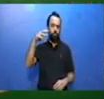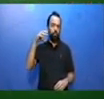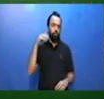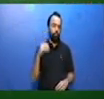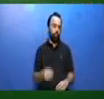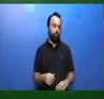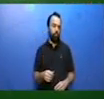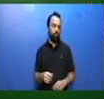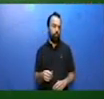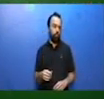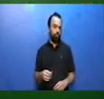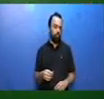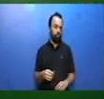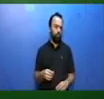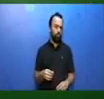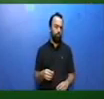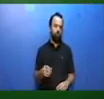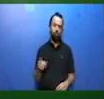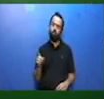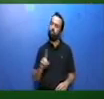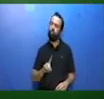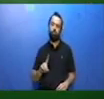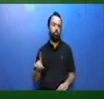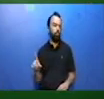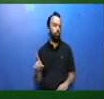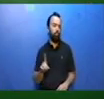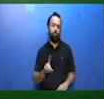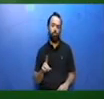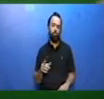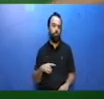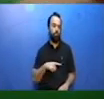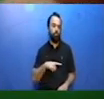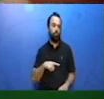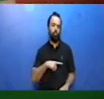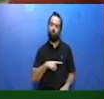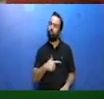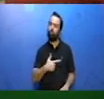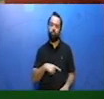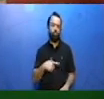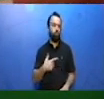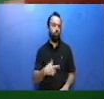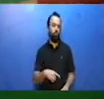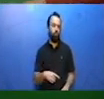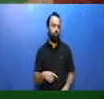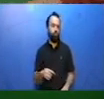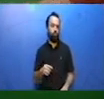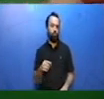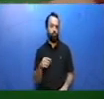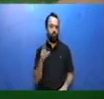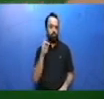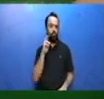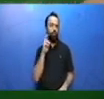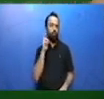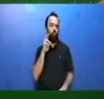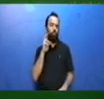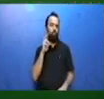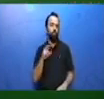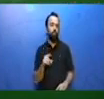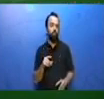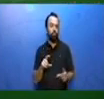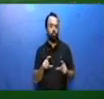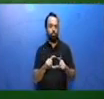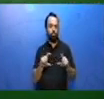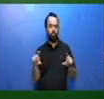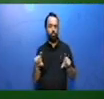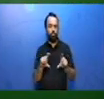etc. Que o bairro não tem. E com o lápis rosa, os trechos que falam